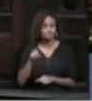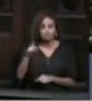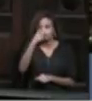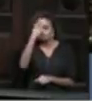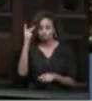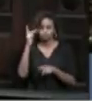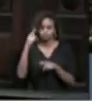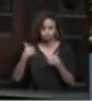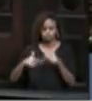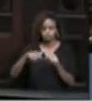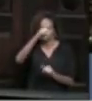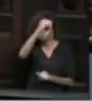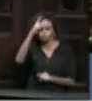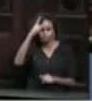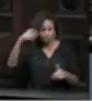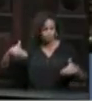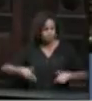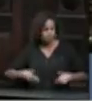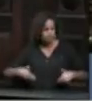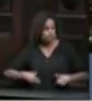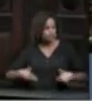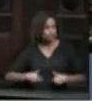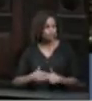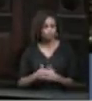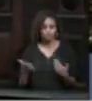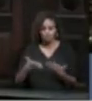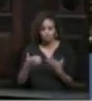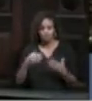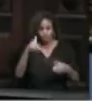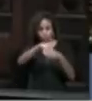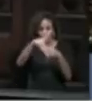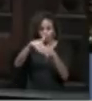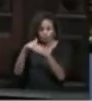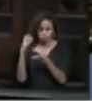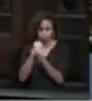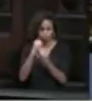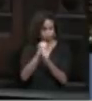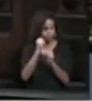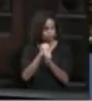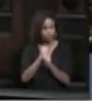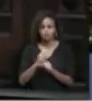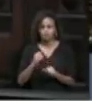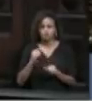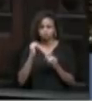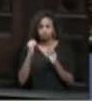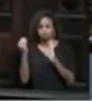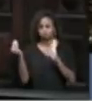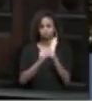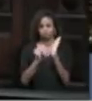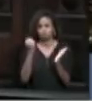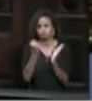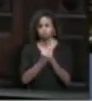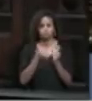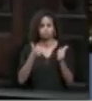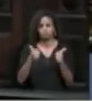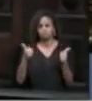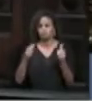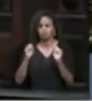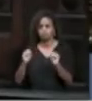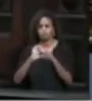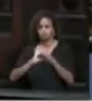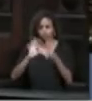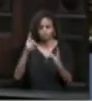fome. Agora, nós vamos votar as contas do seu Pezão dizendo que está tudo bem, que ele pode investir só